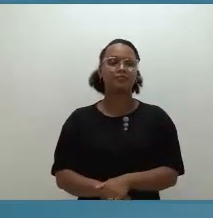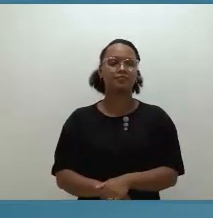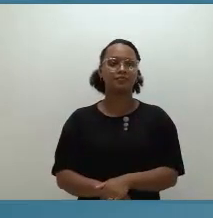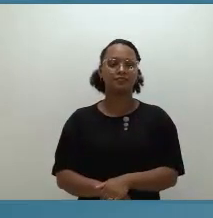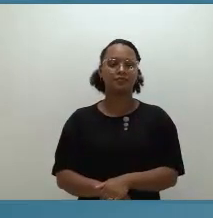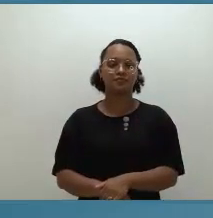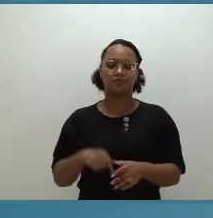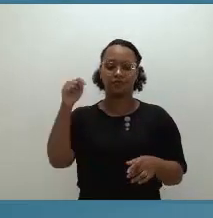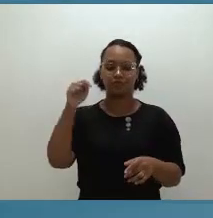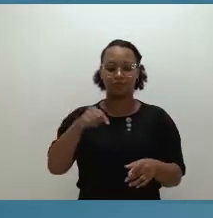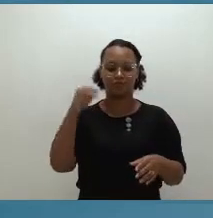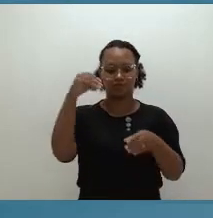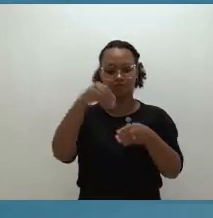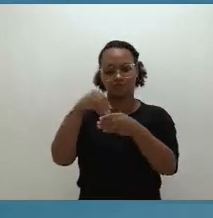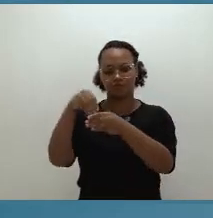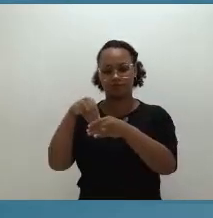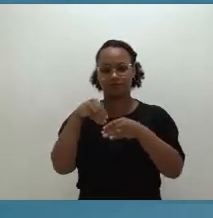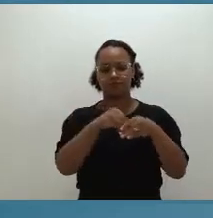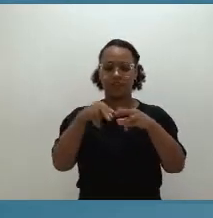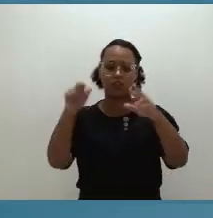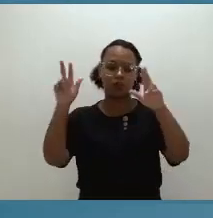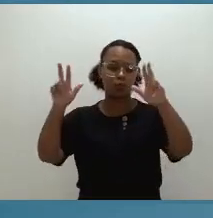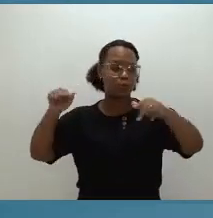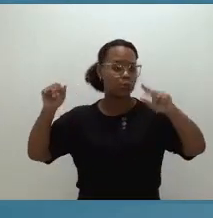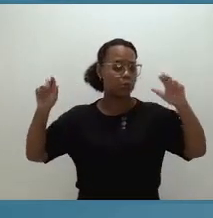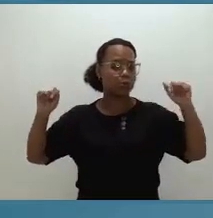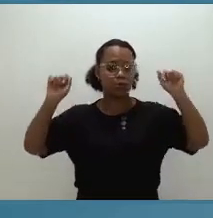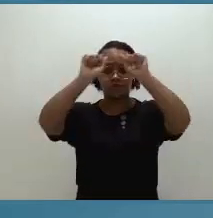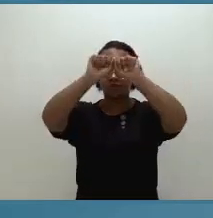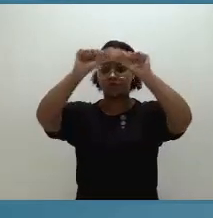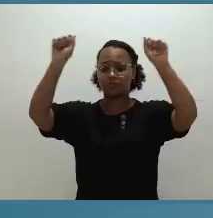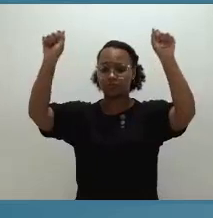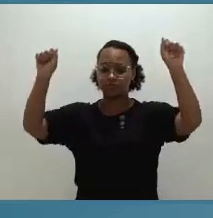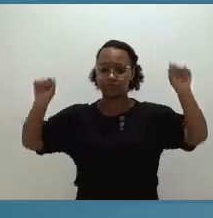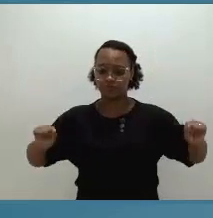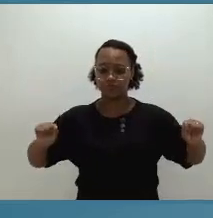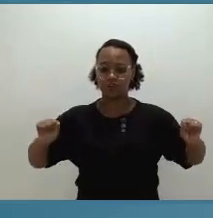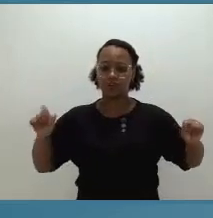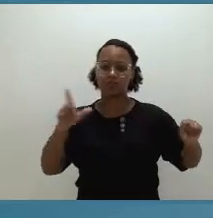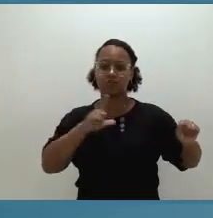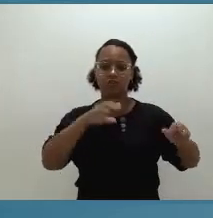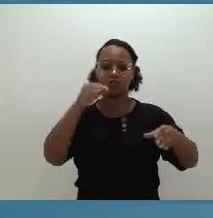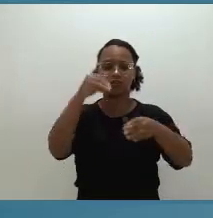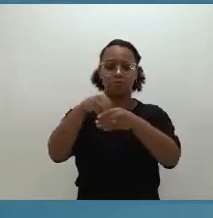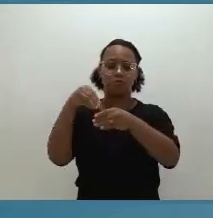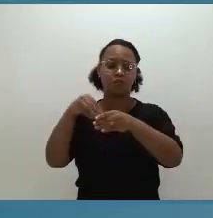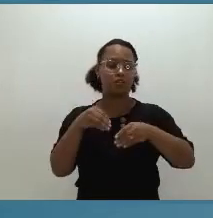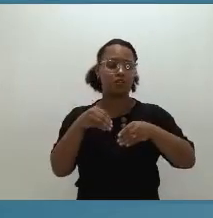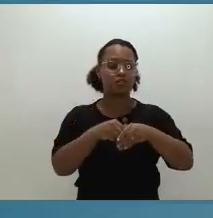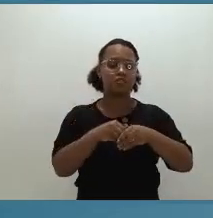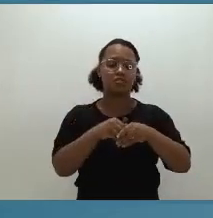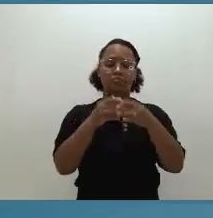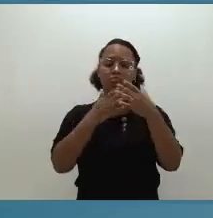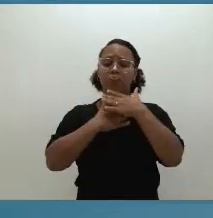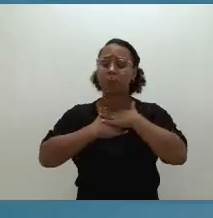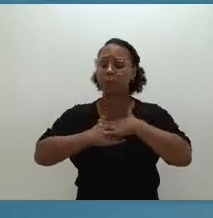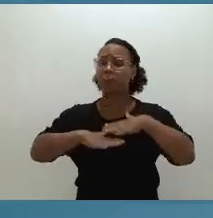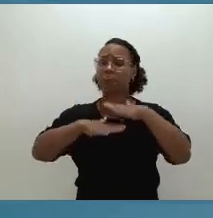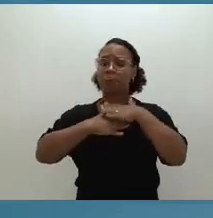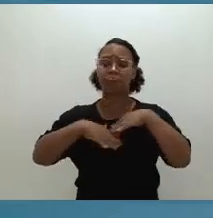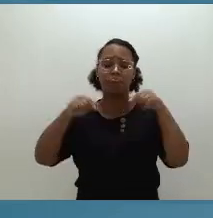essas eleições. Muito tribunal teve uma eleição por aclamação tão